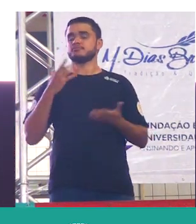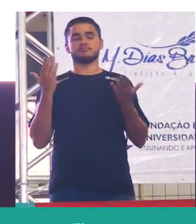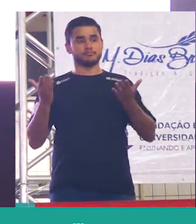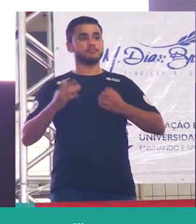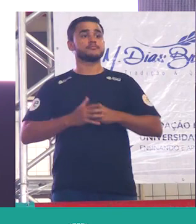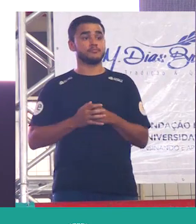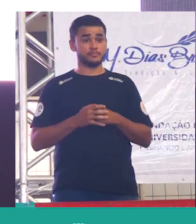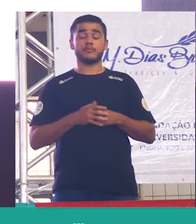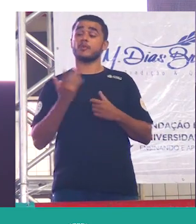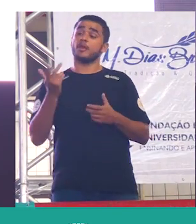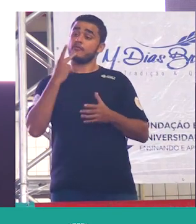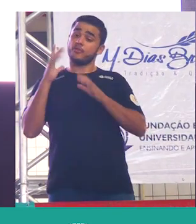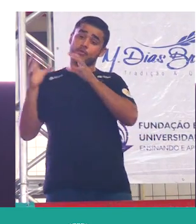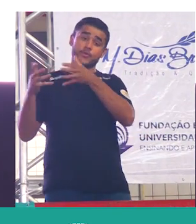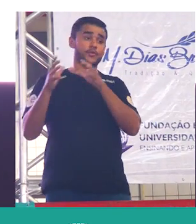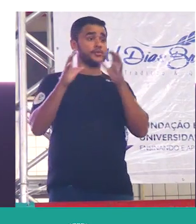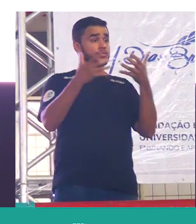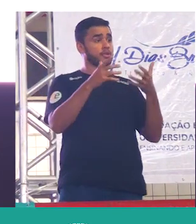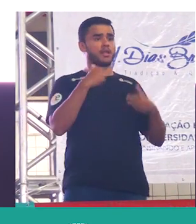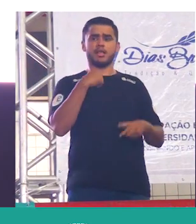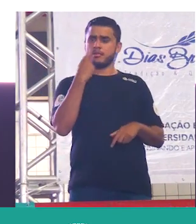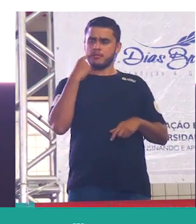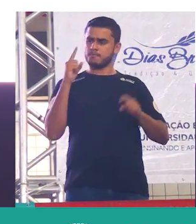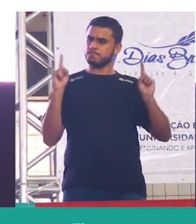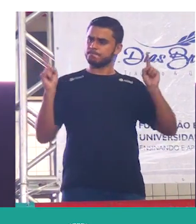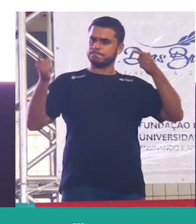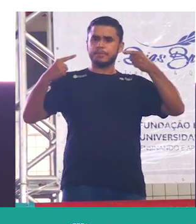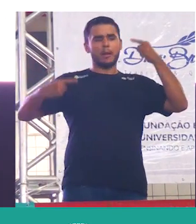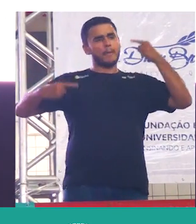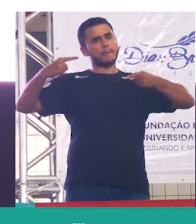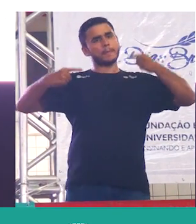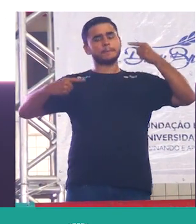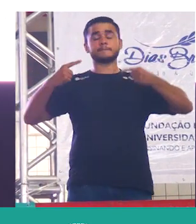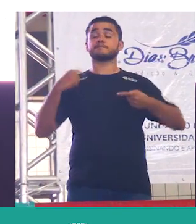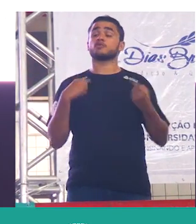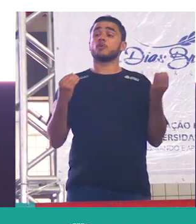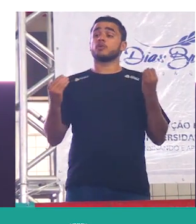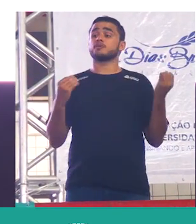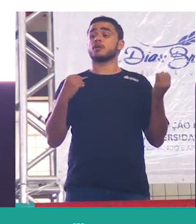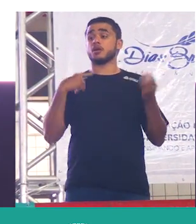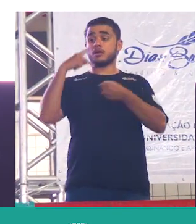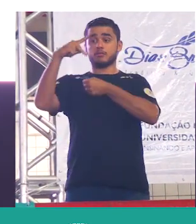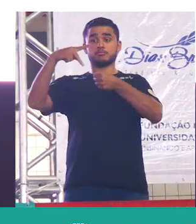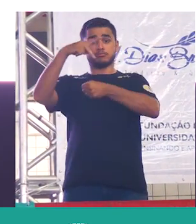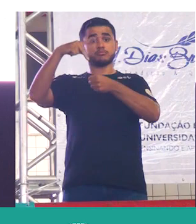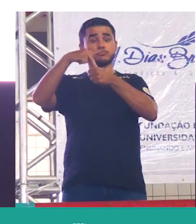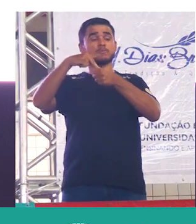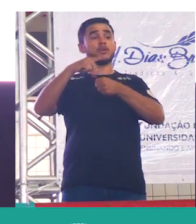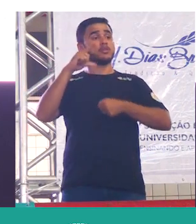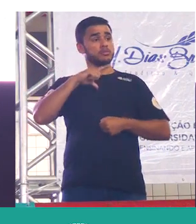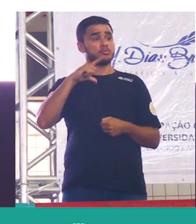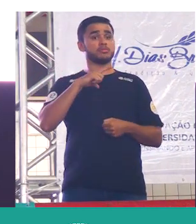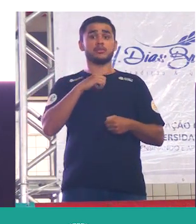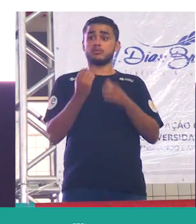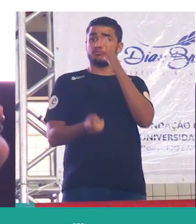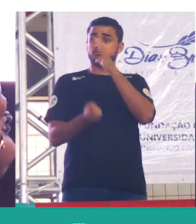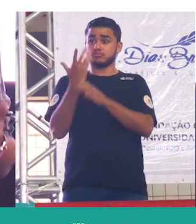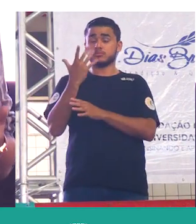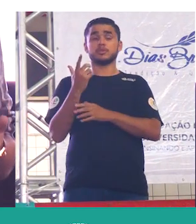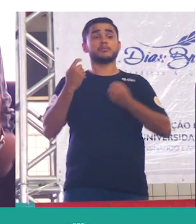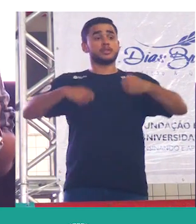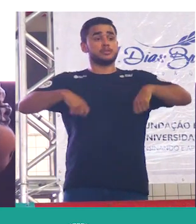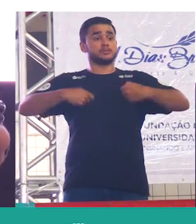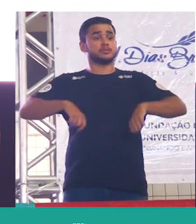Vargas. Aí nessa queda de braços, a que solução chegaram? Porque a Petrobras tinha que ser criada.